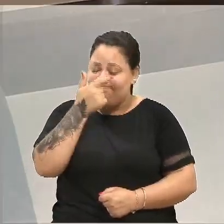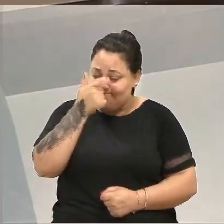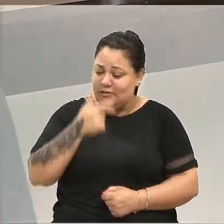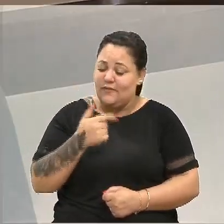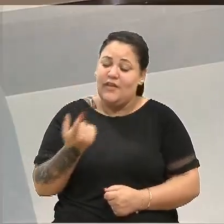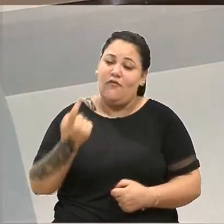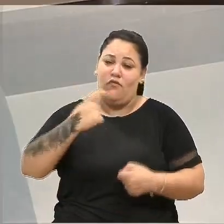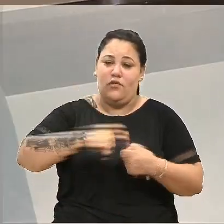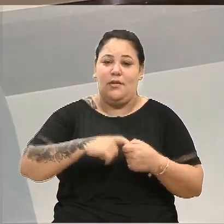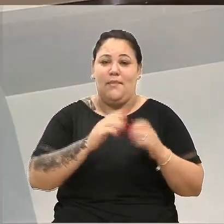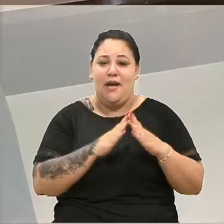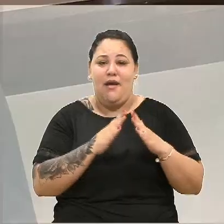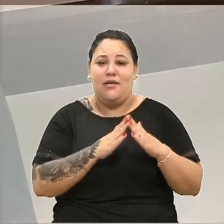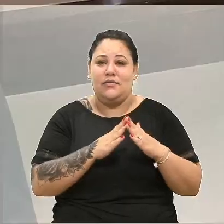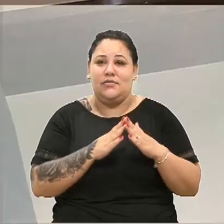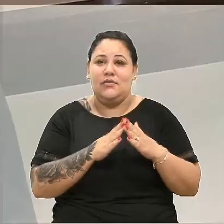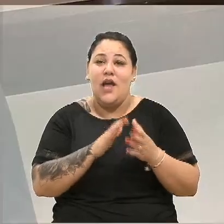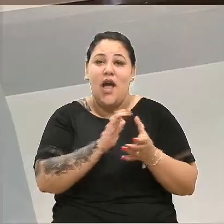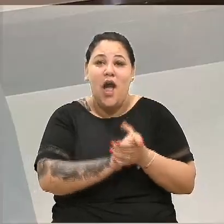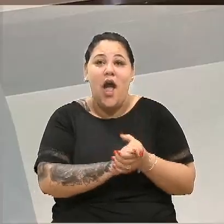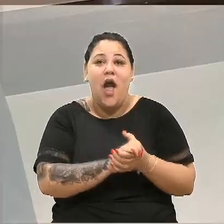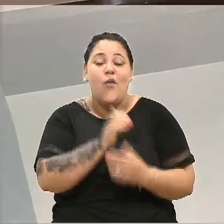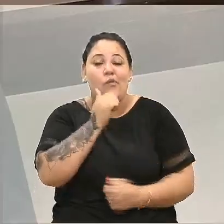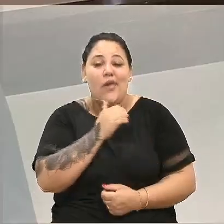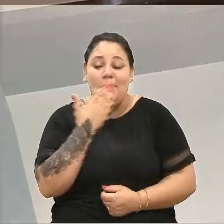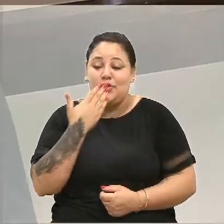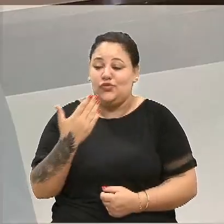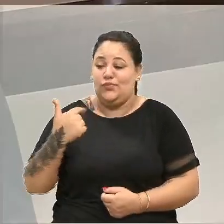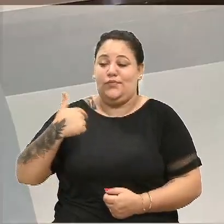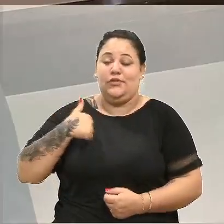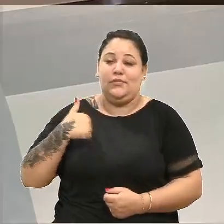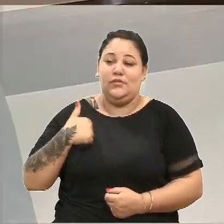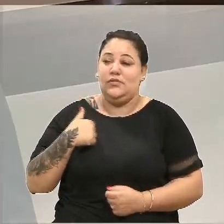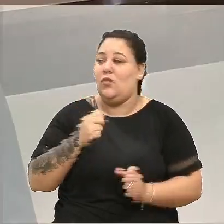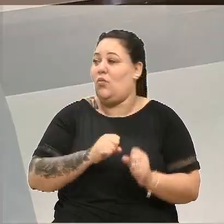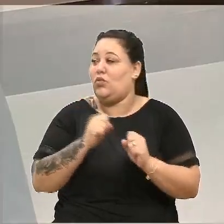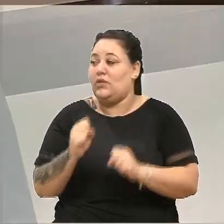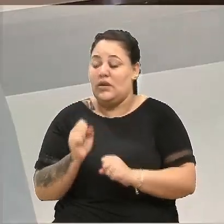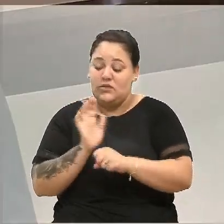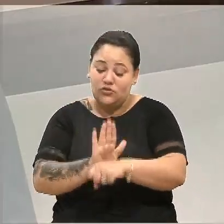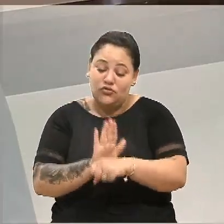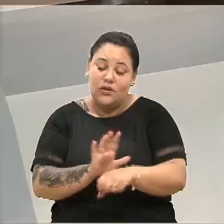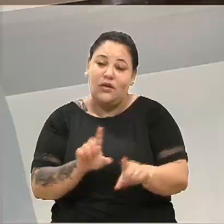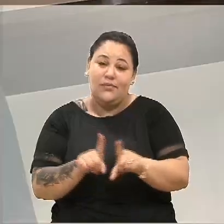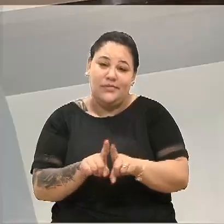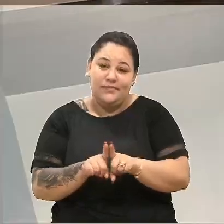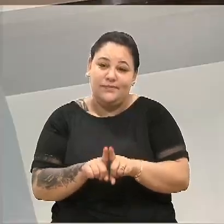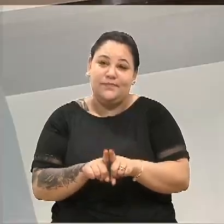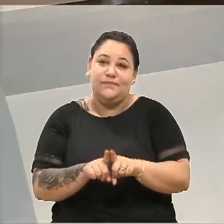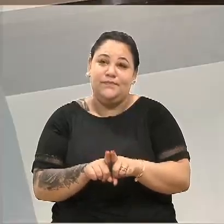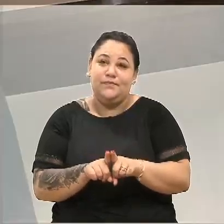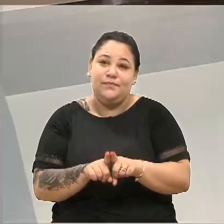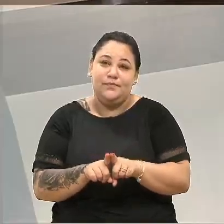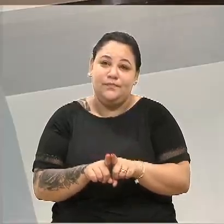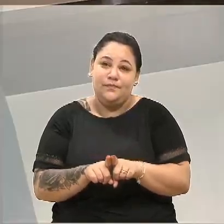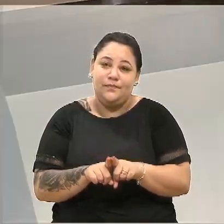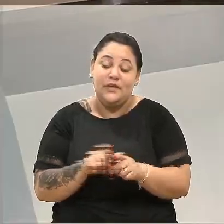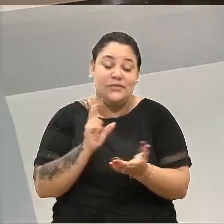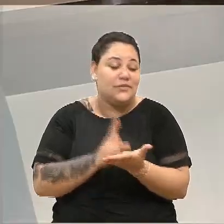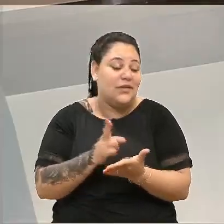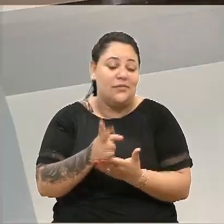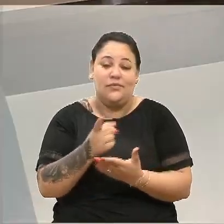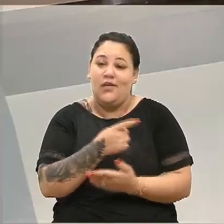dele me pediu muito que pudesse ajudar para conhecido como Vilém. O Vilém era a pessoa que sempre na comunidade,